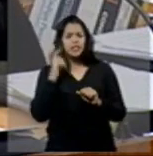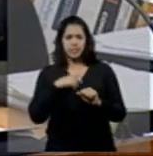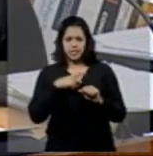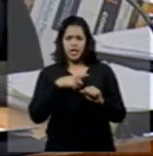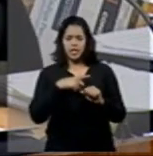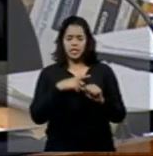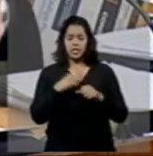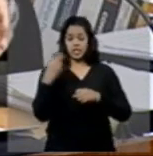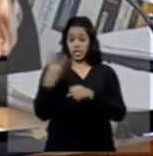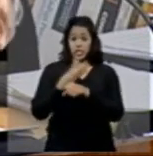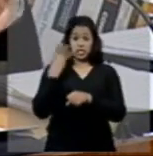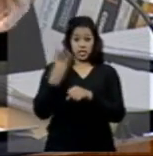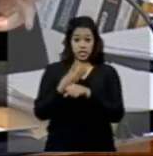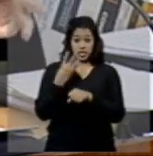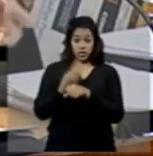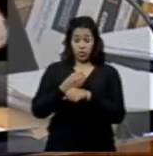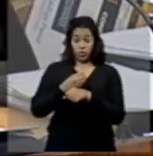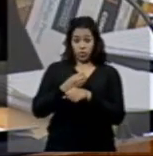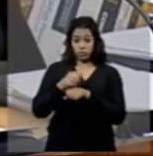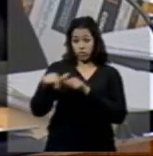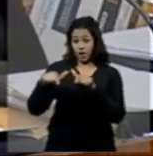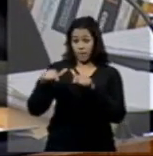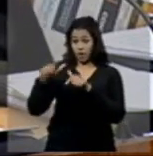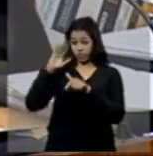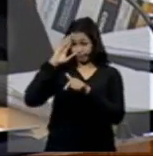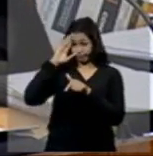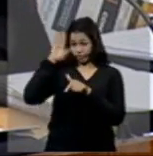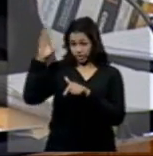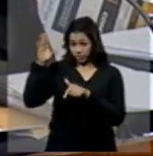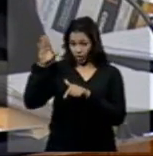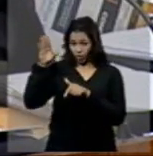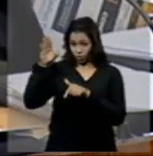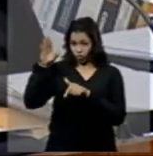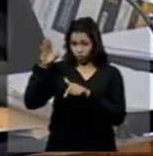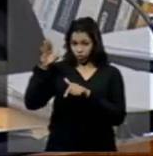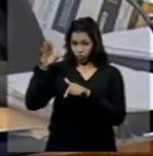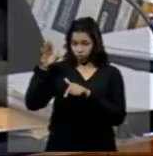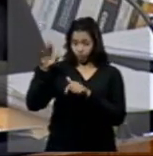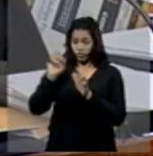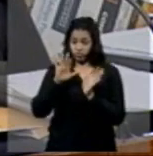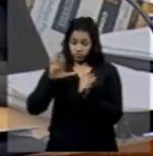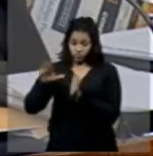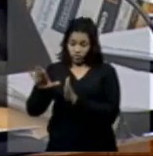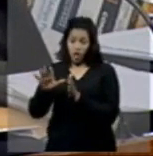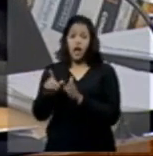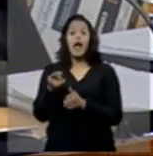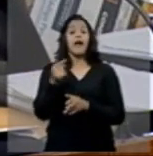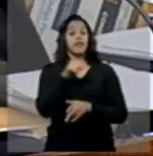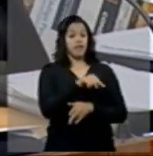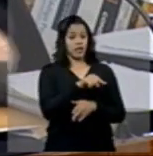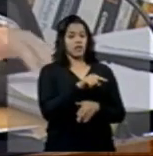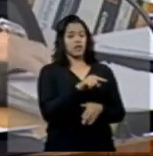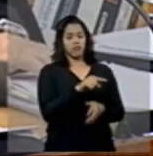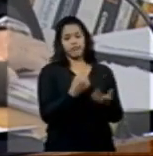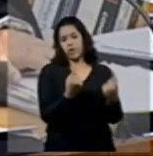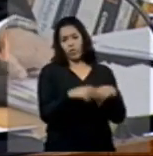entre terceirização da atividade, entre aspas aqui, da atividade fim, e essa aí sim